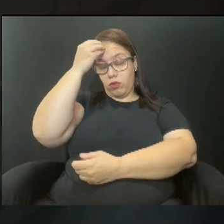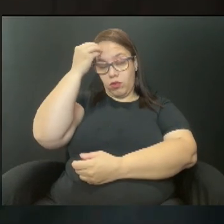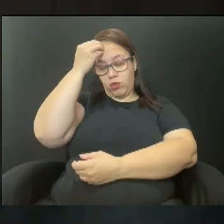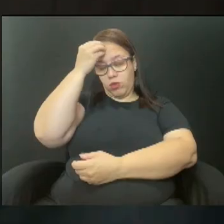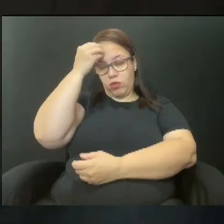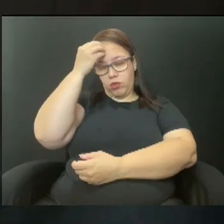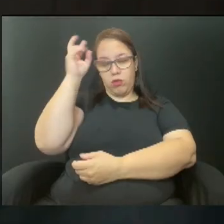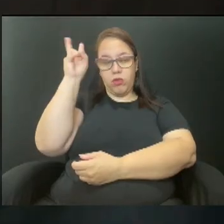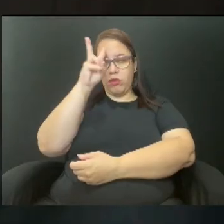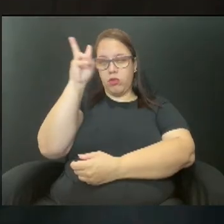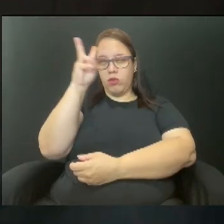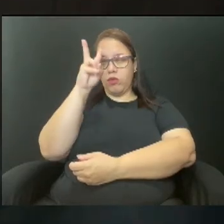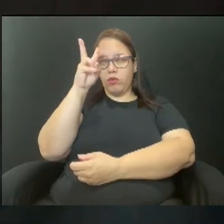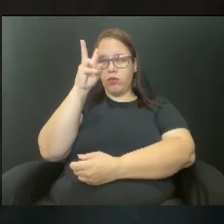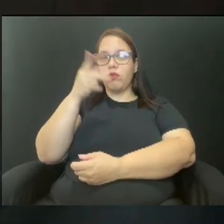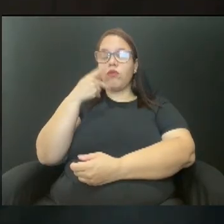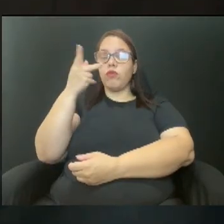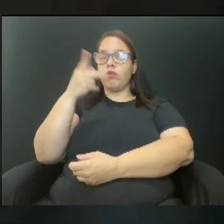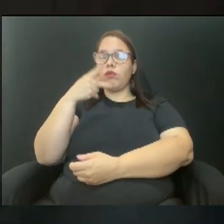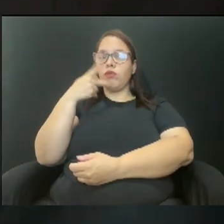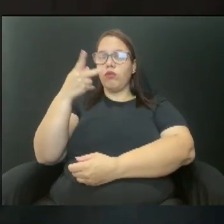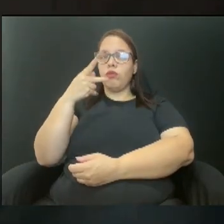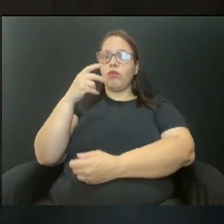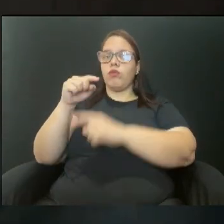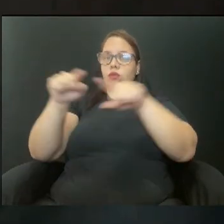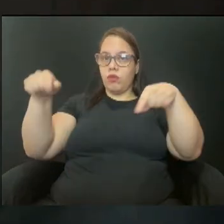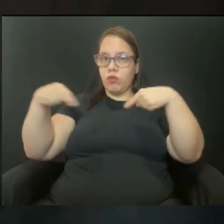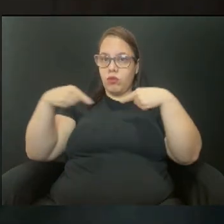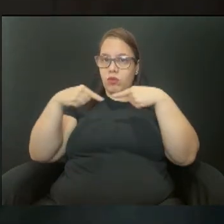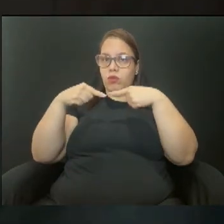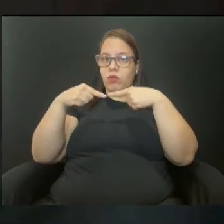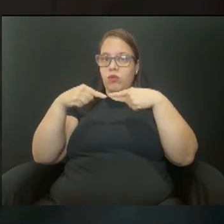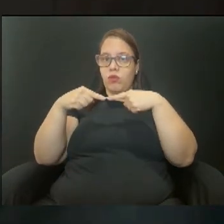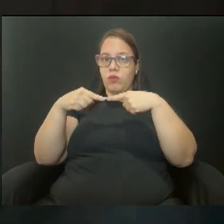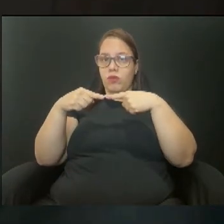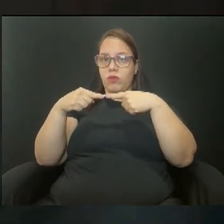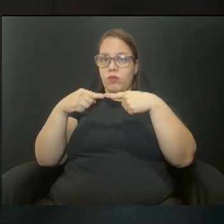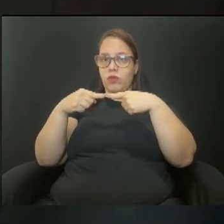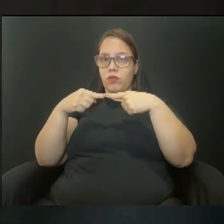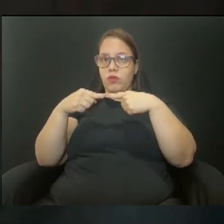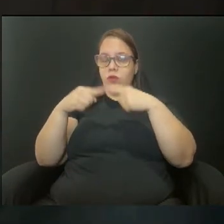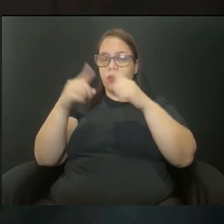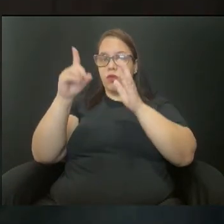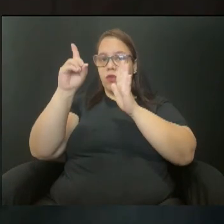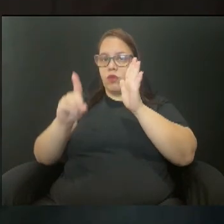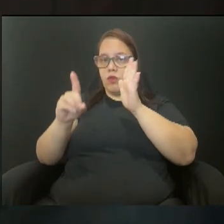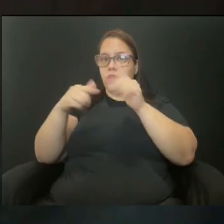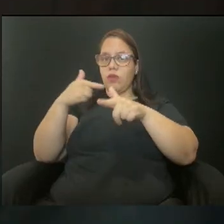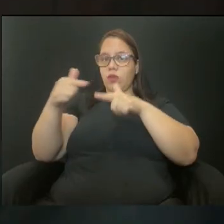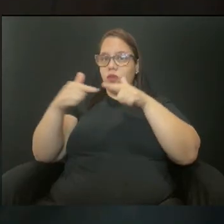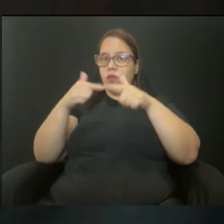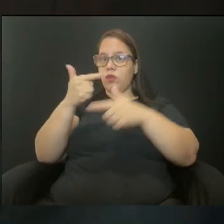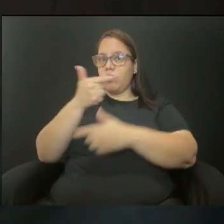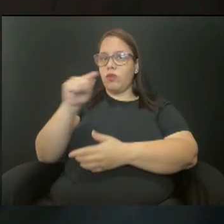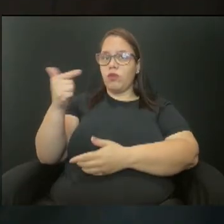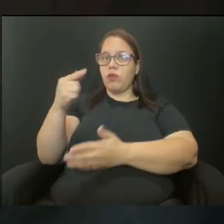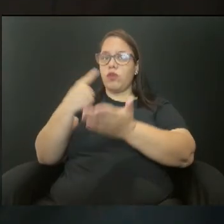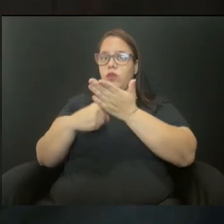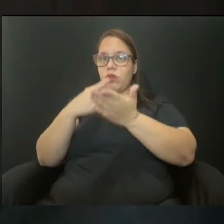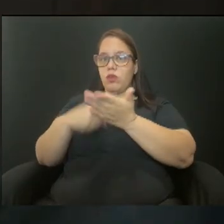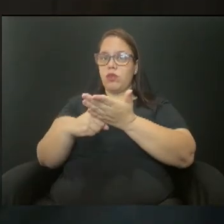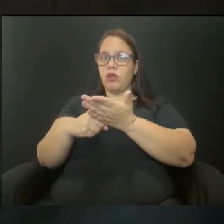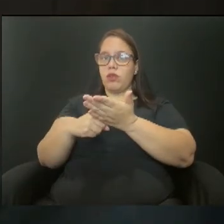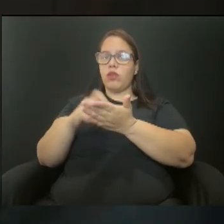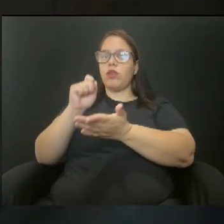se falava muito que o escritório, por exemplo, da Diretoria Regional do Trabalho não tinha agenda, a pessoa Uhum. pagava e